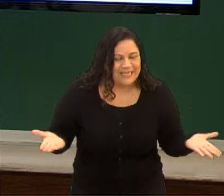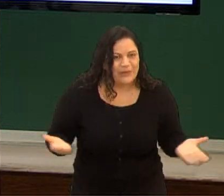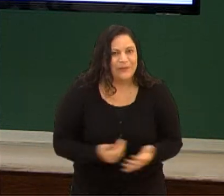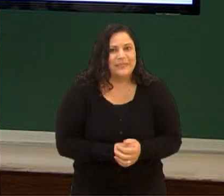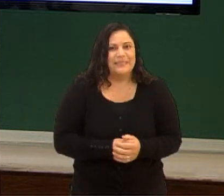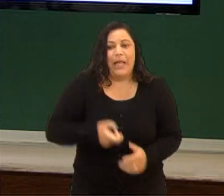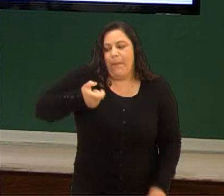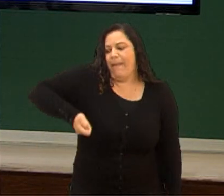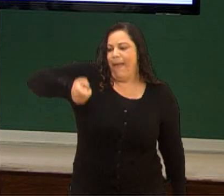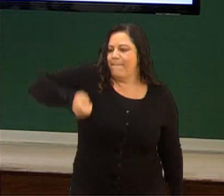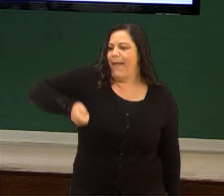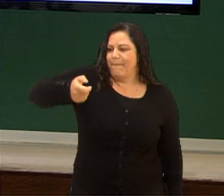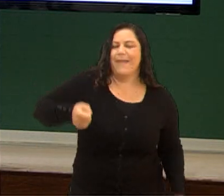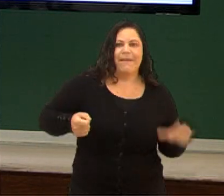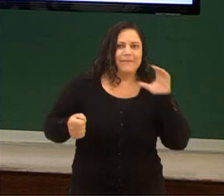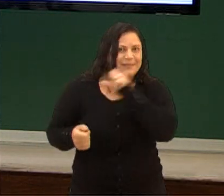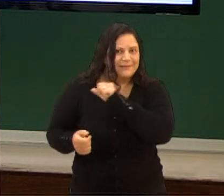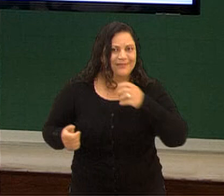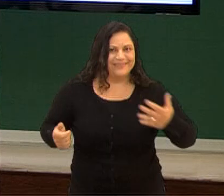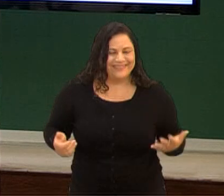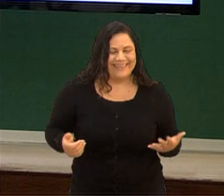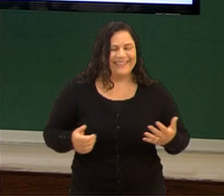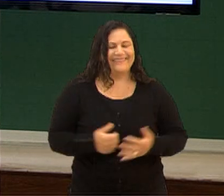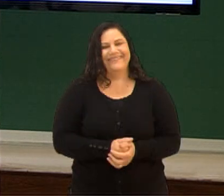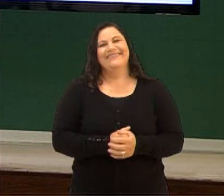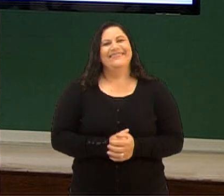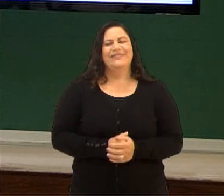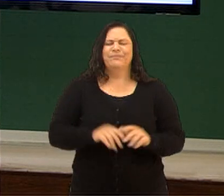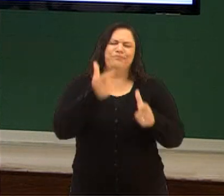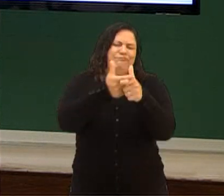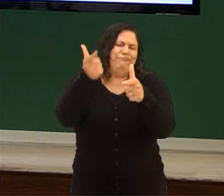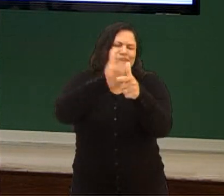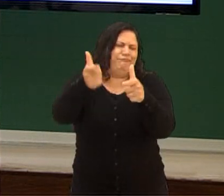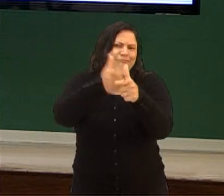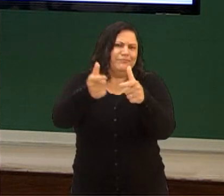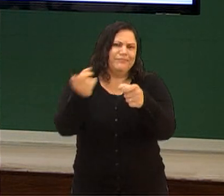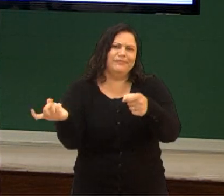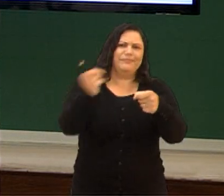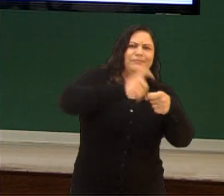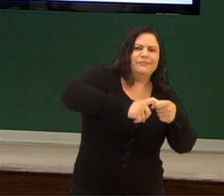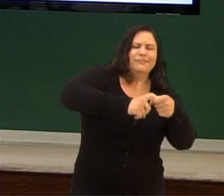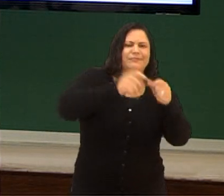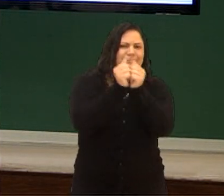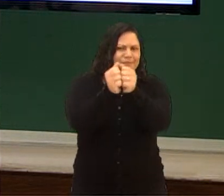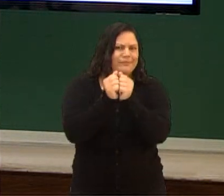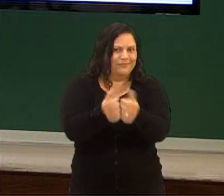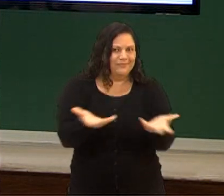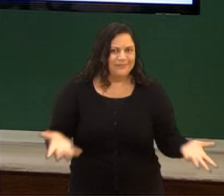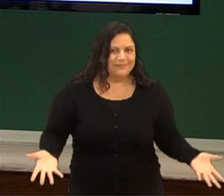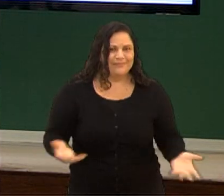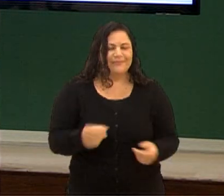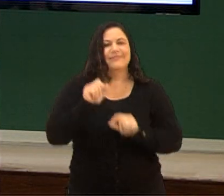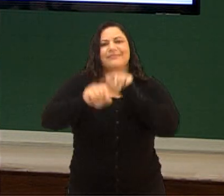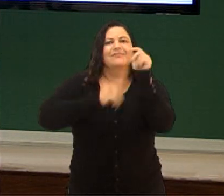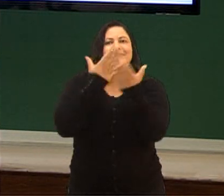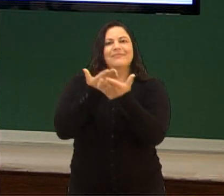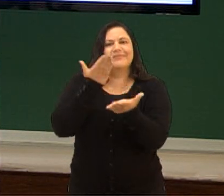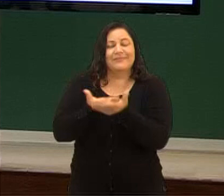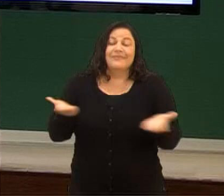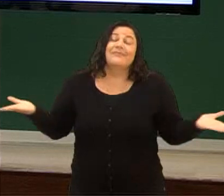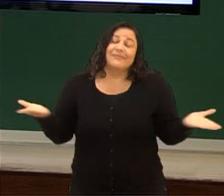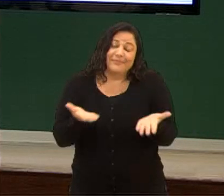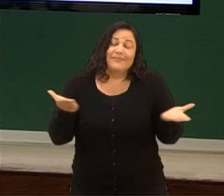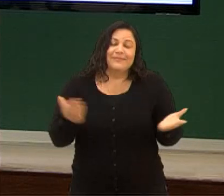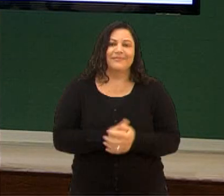dedo nervoso aqui, eu passei mais rápido, tá? Não tem problema, né? Você voltou, você está comigo. O que a gente viu nessa aula, pessoal?